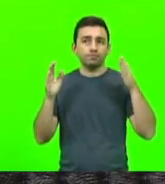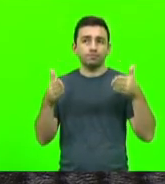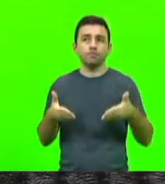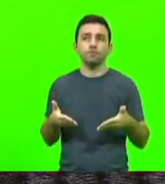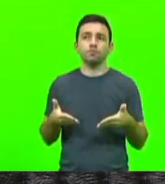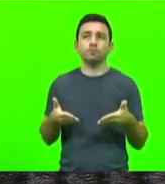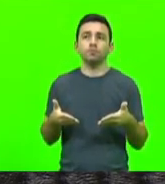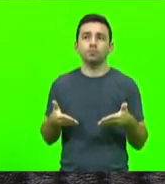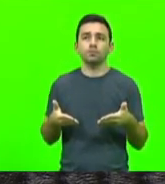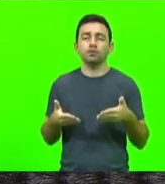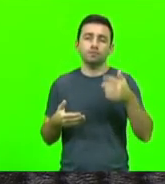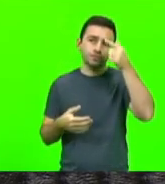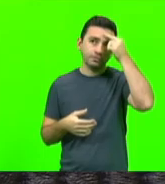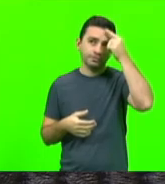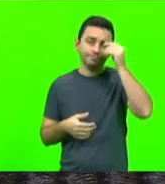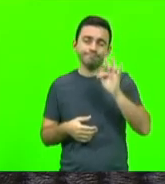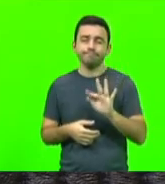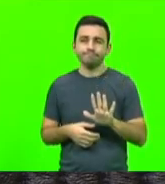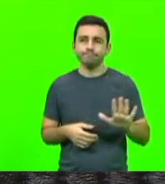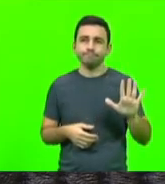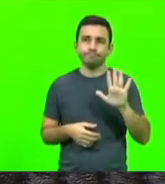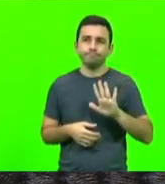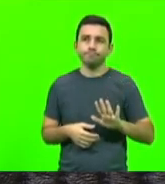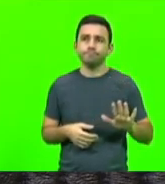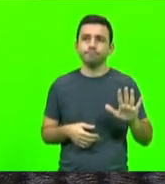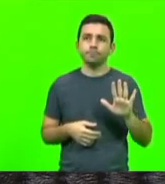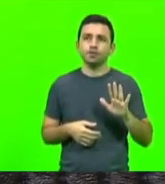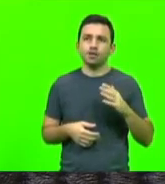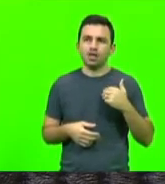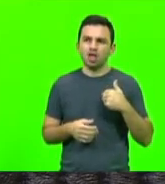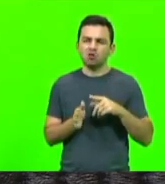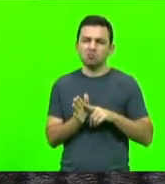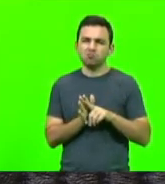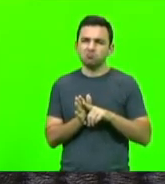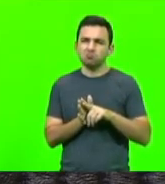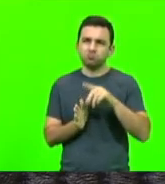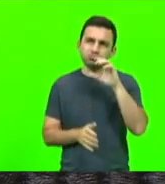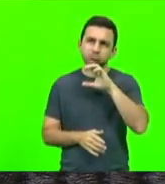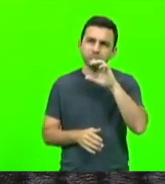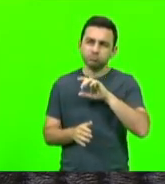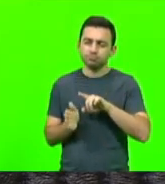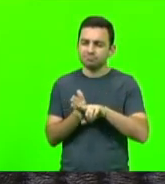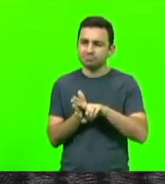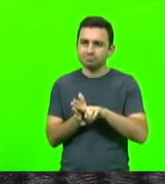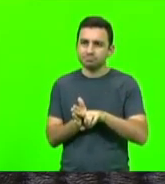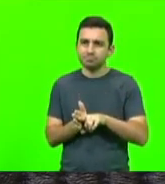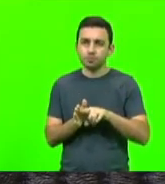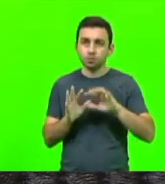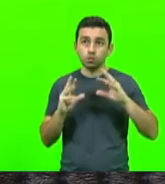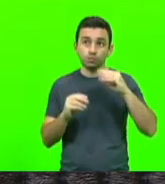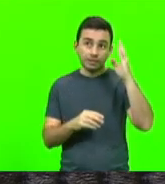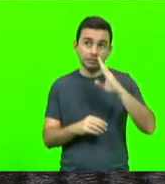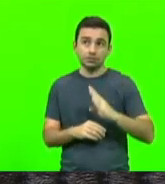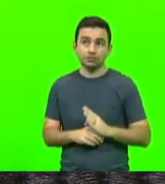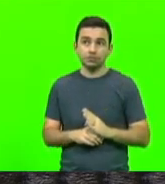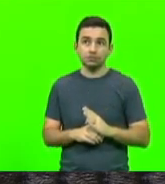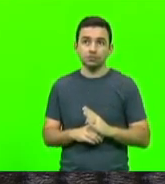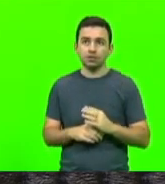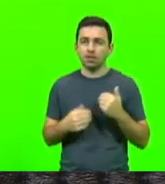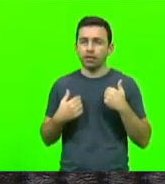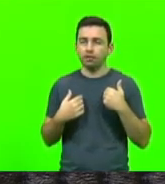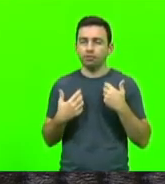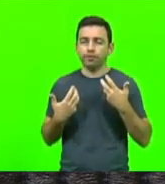às universidades federais. Eu fiz uma rápida pesquisa no país, e não quero ser